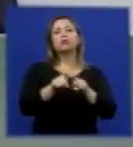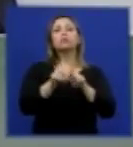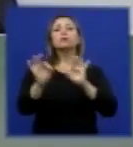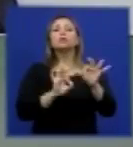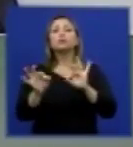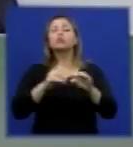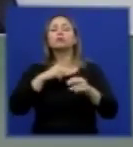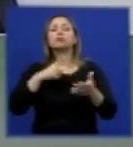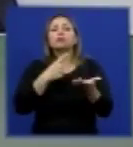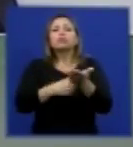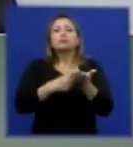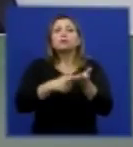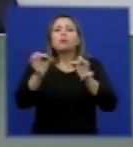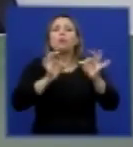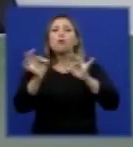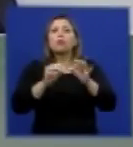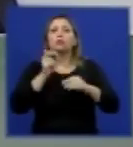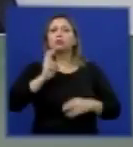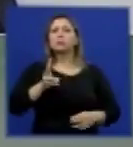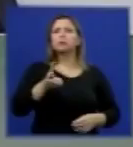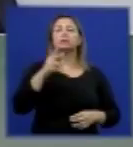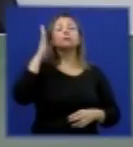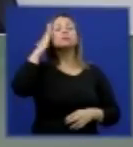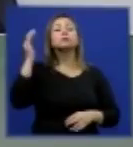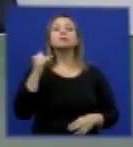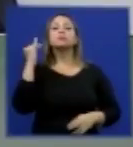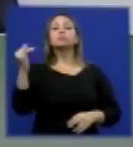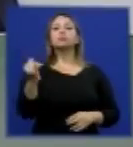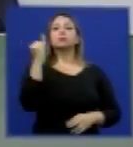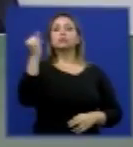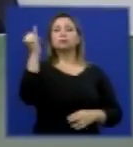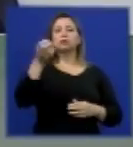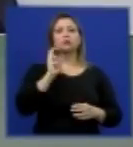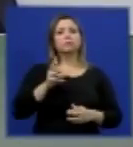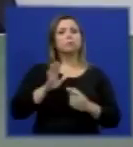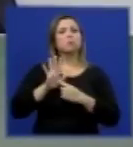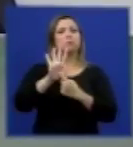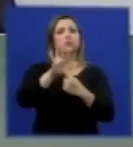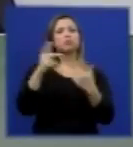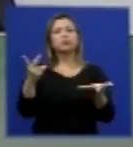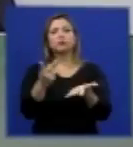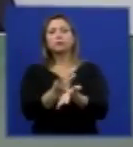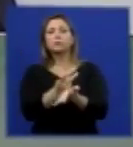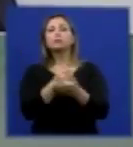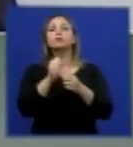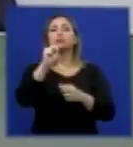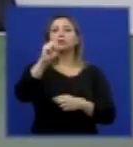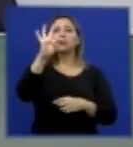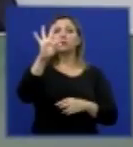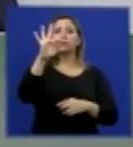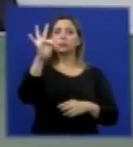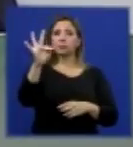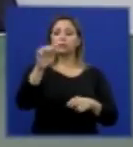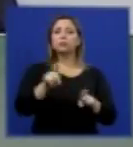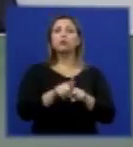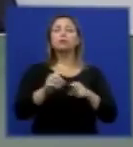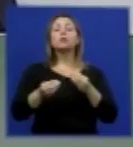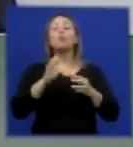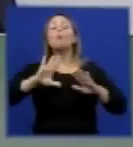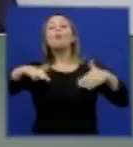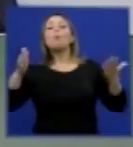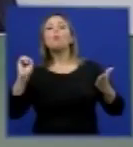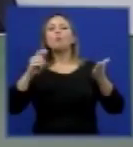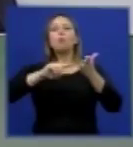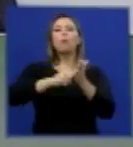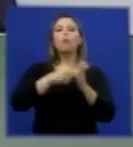uma arguição de descumprimento de preceito fundamental apresentada neste Supremo Tribunal Federal pela União, com o objetivo